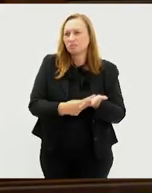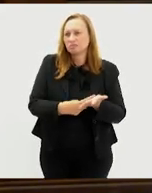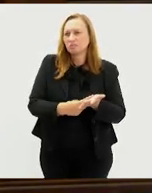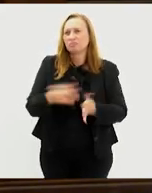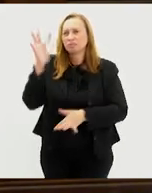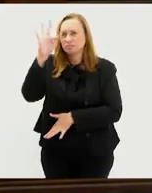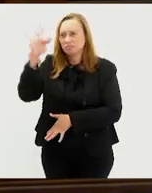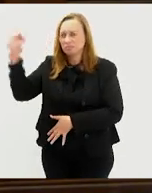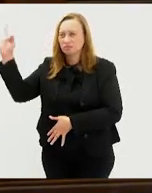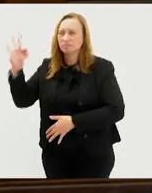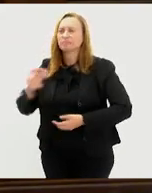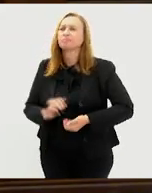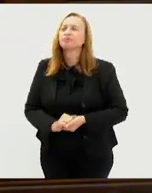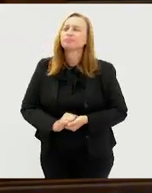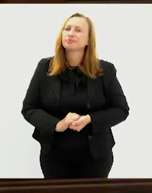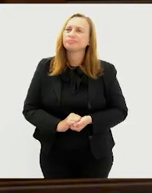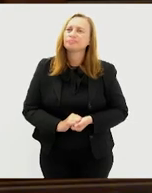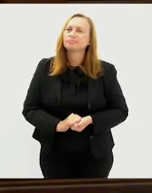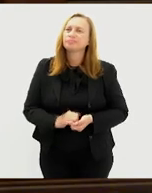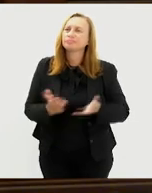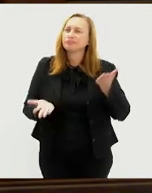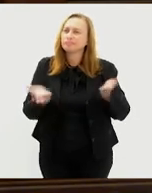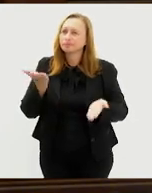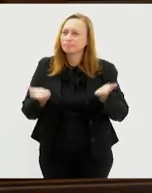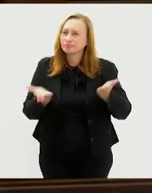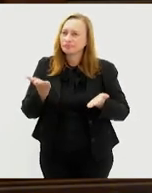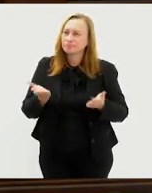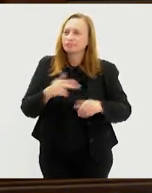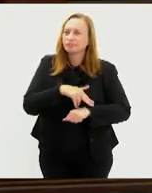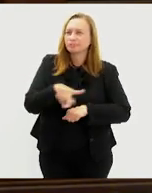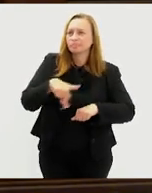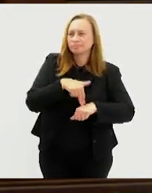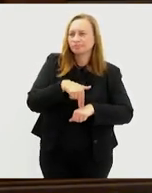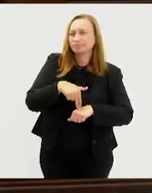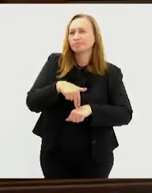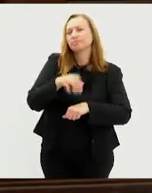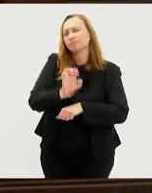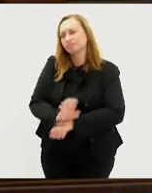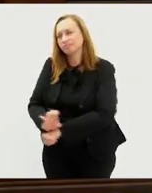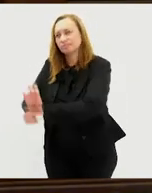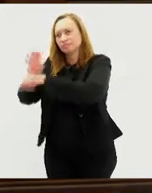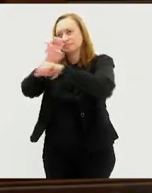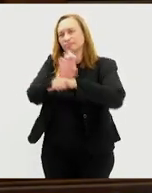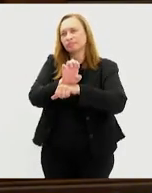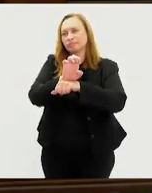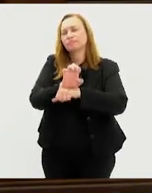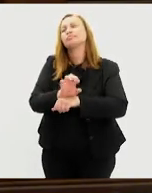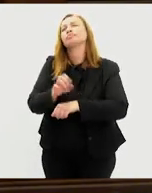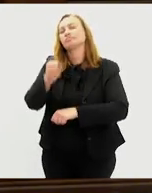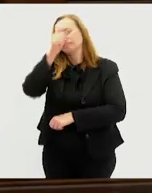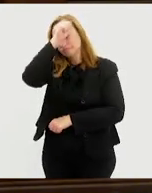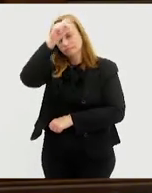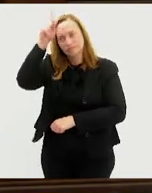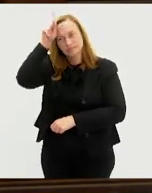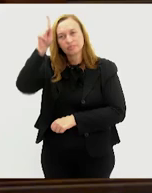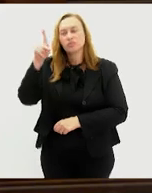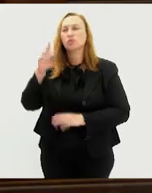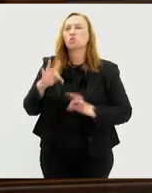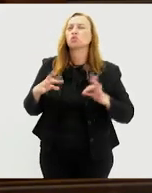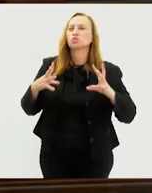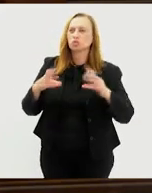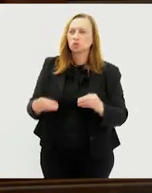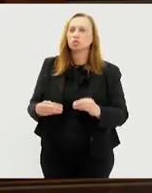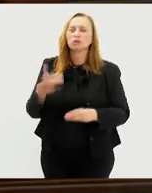de forma equilibrada entre a união estados e municípios tudo Deputado